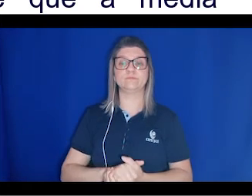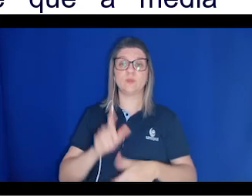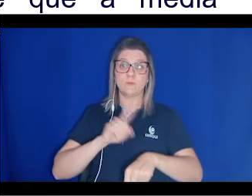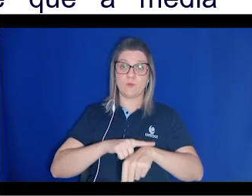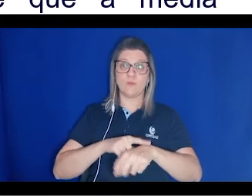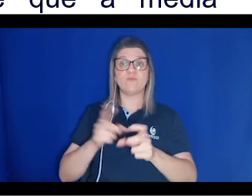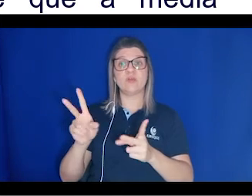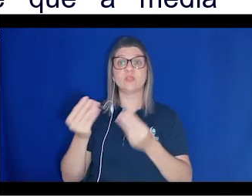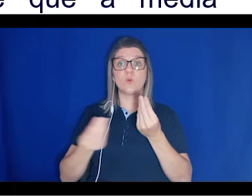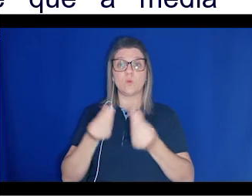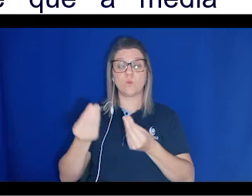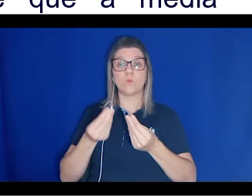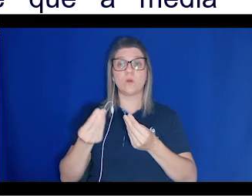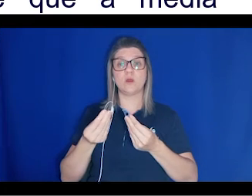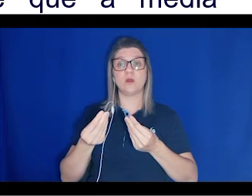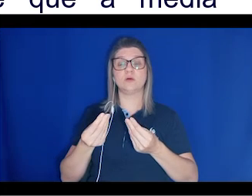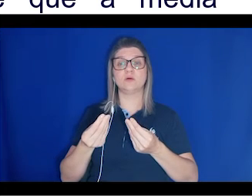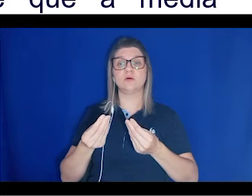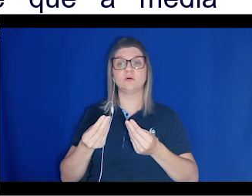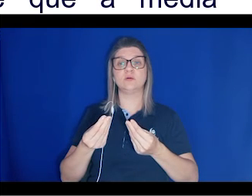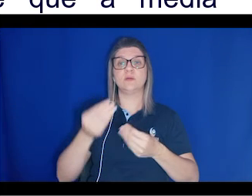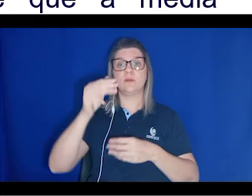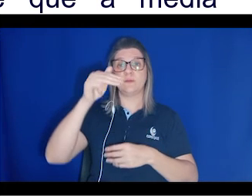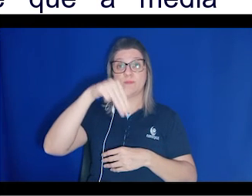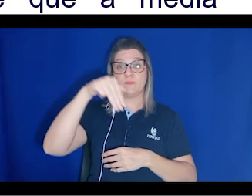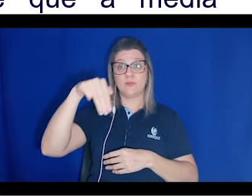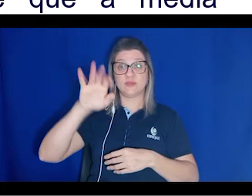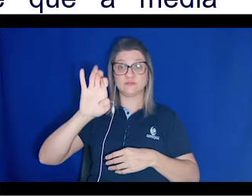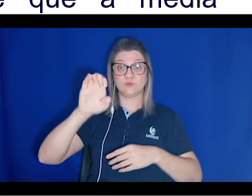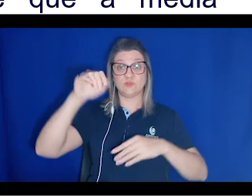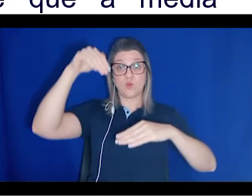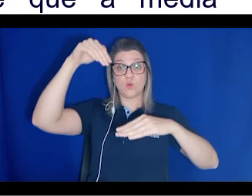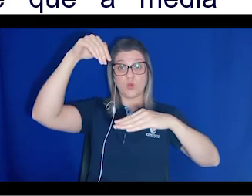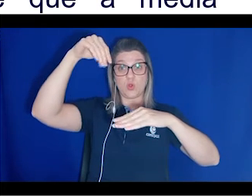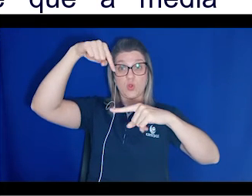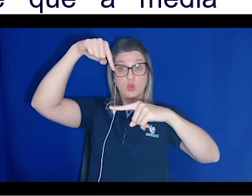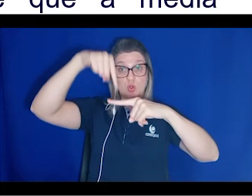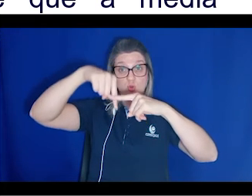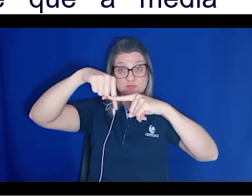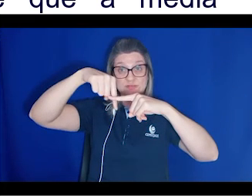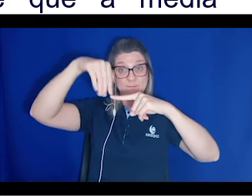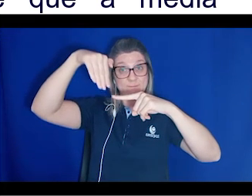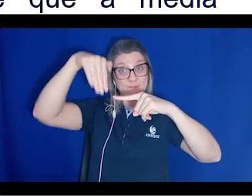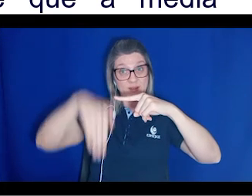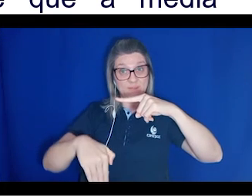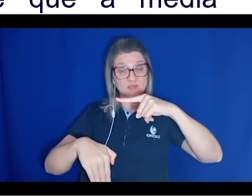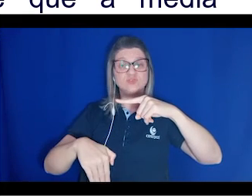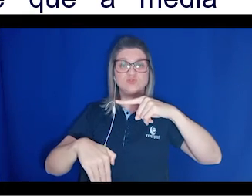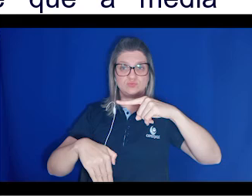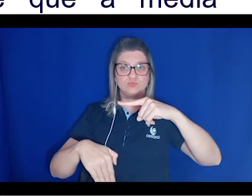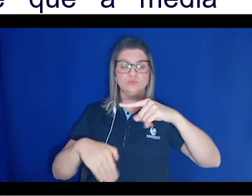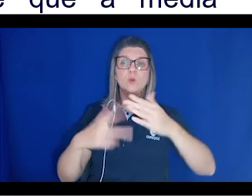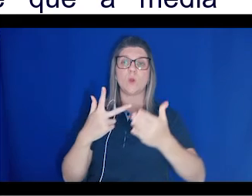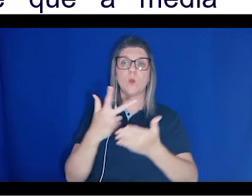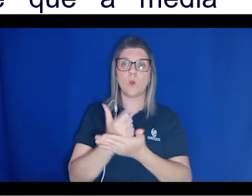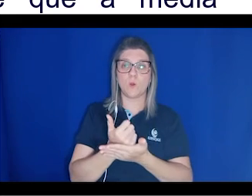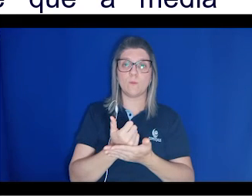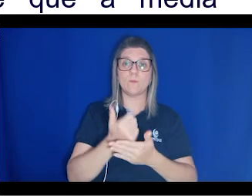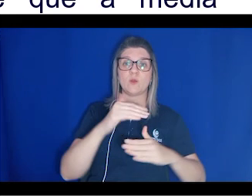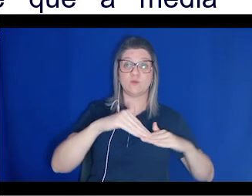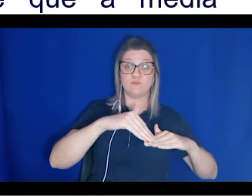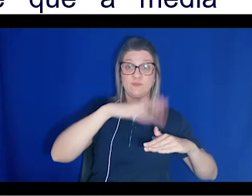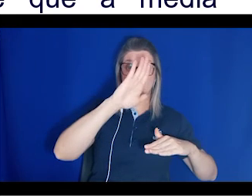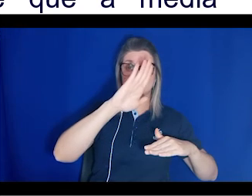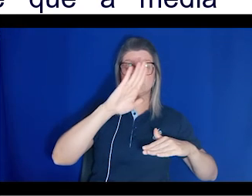que a exponencial cruzar a aritmética para baixo. Então, esse passa a ser o momento de vender. Compra quando cruza para cima e vende quando